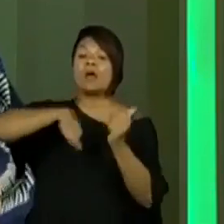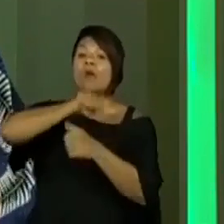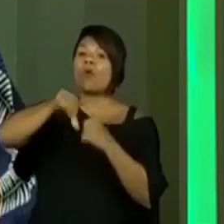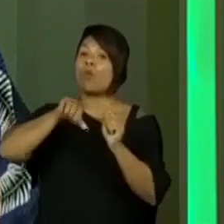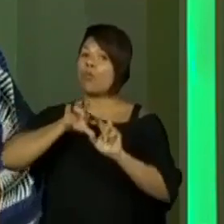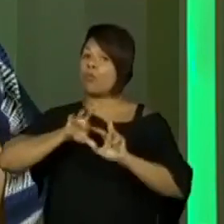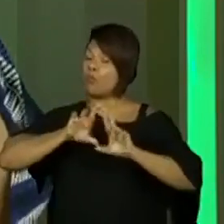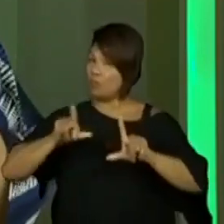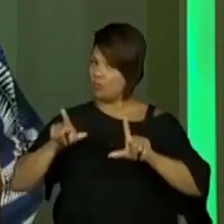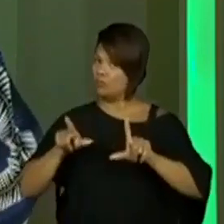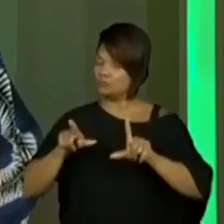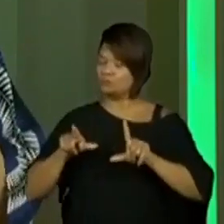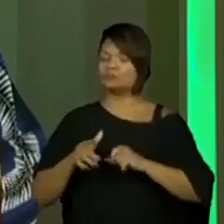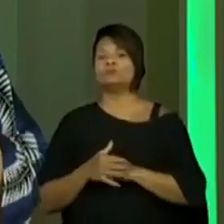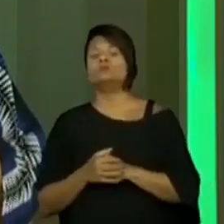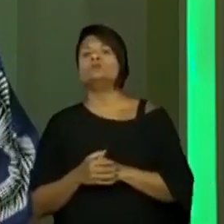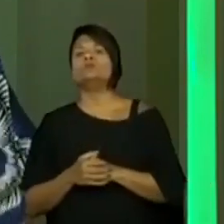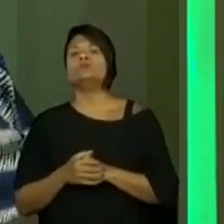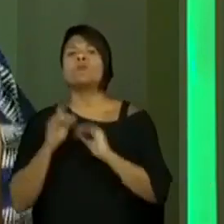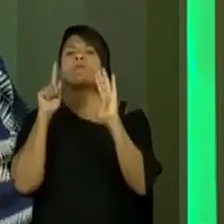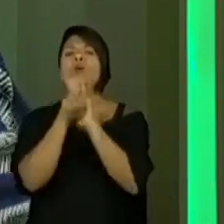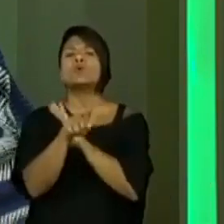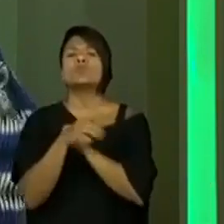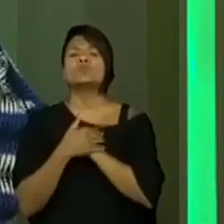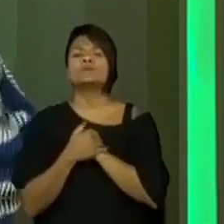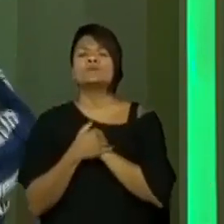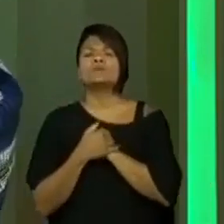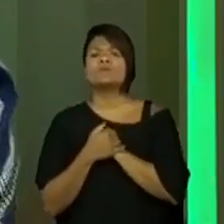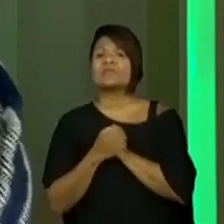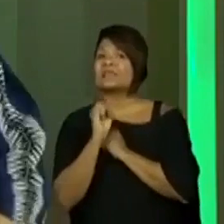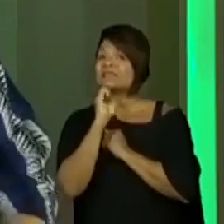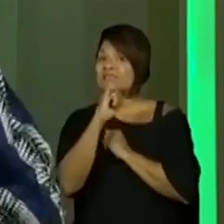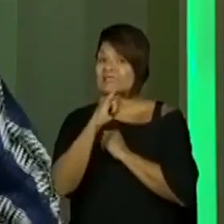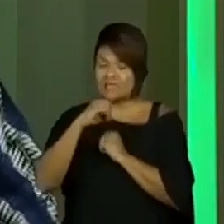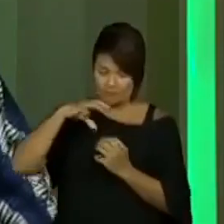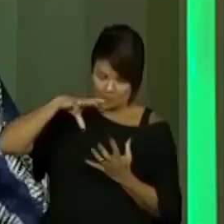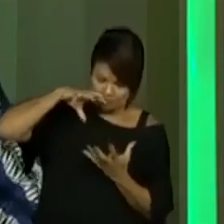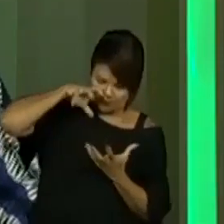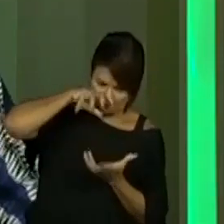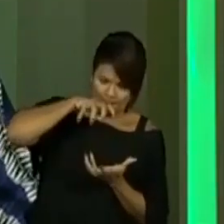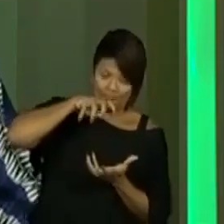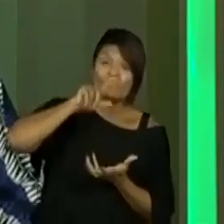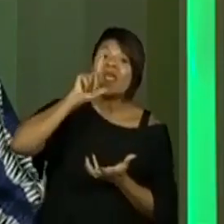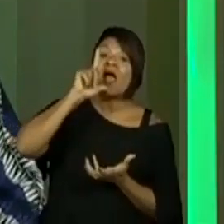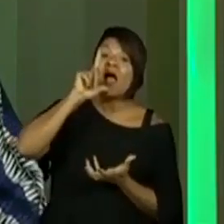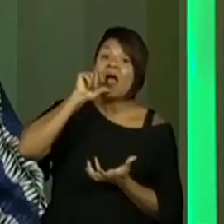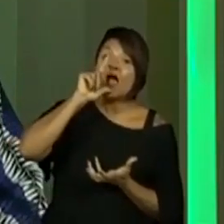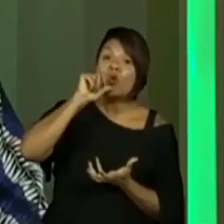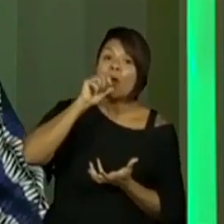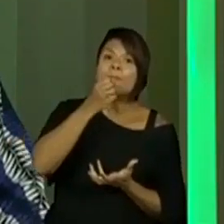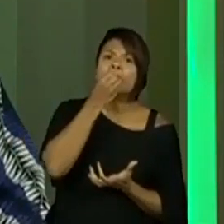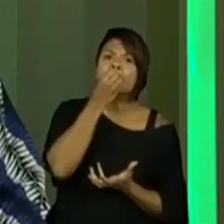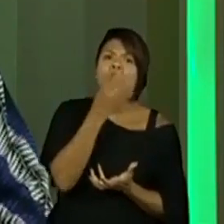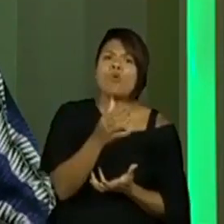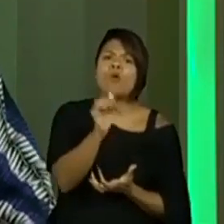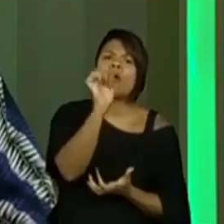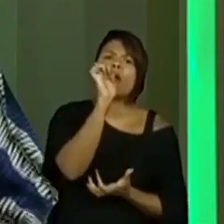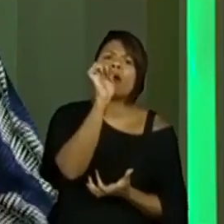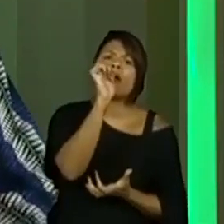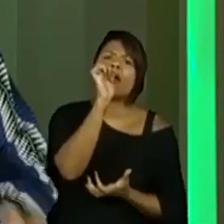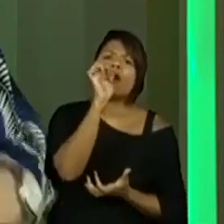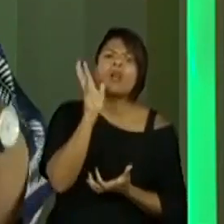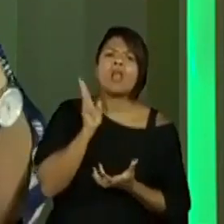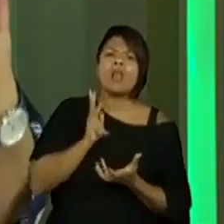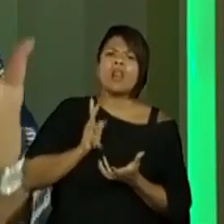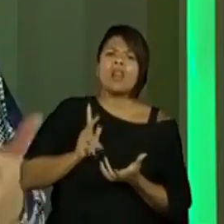para vocês, o que pode acontecer se toda a água potável do planeta acabar? Aí